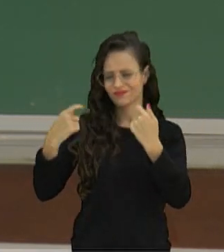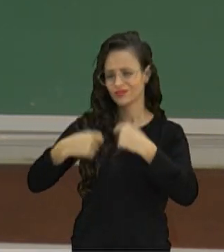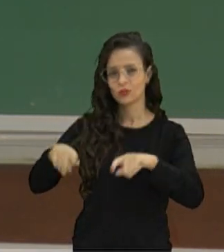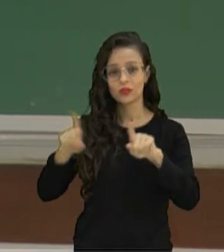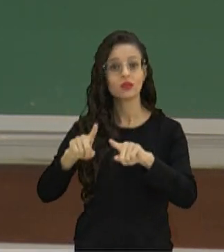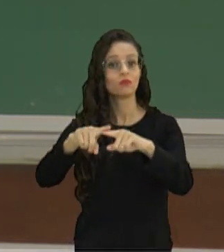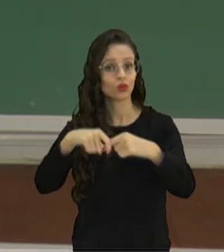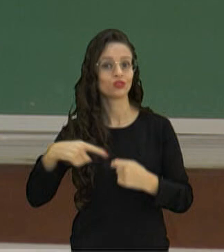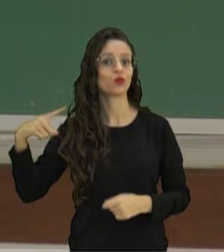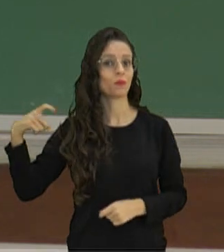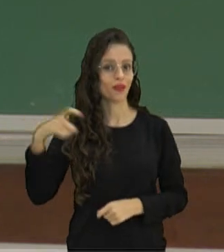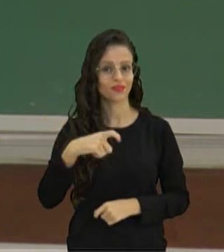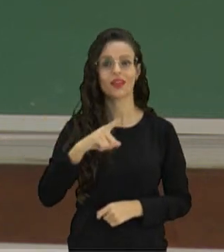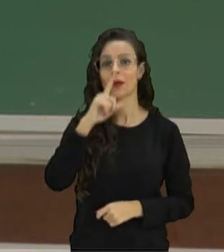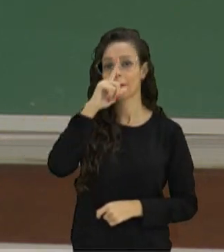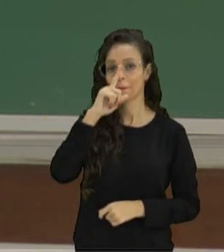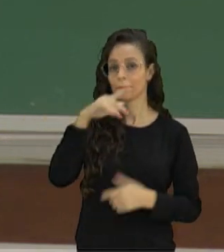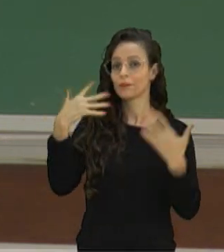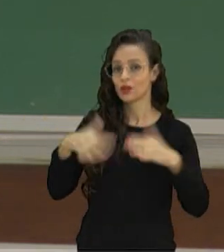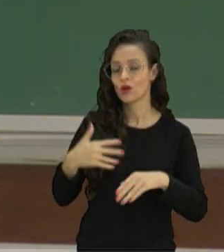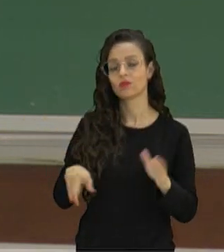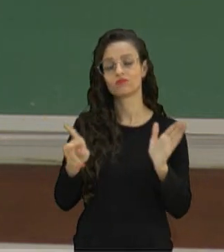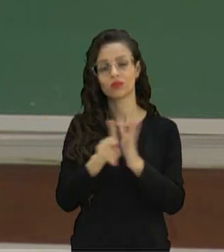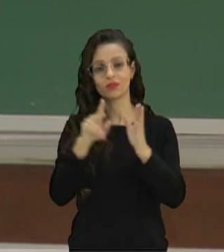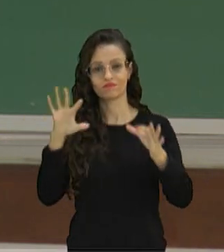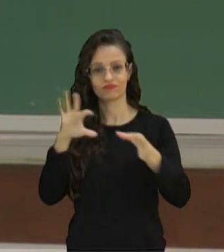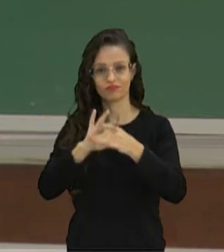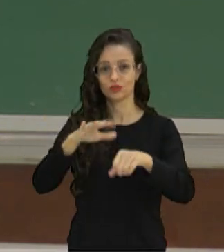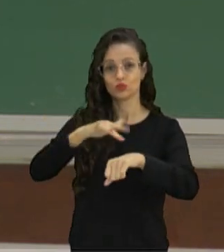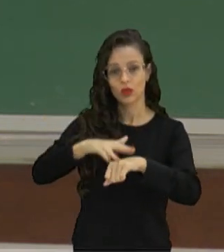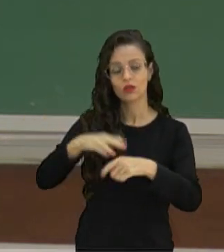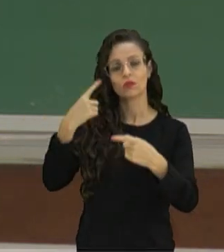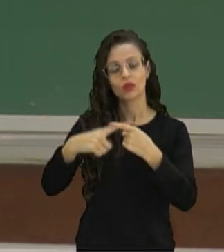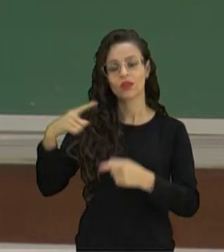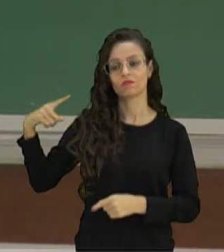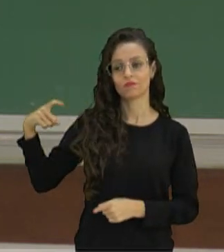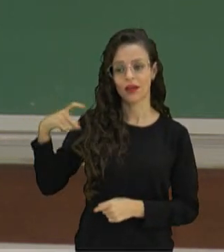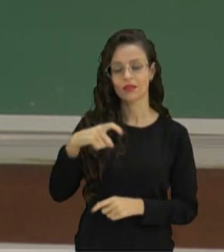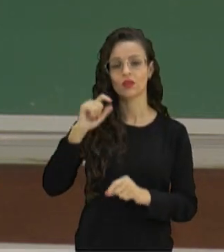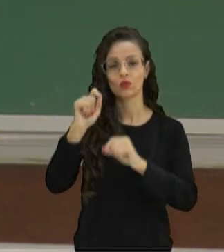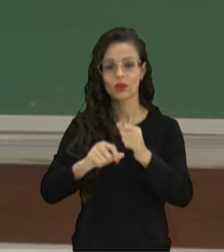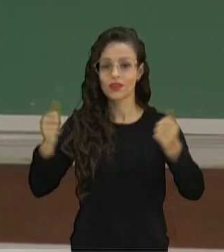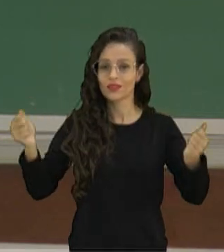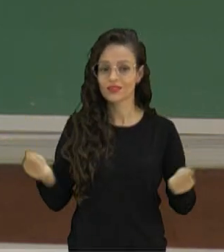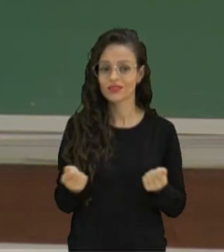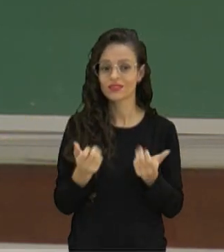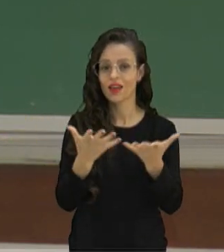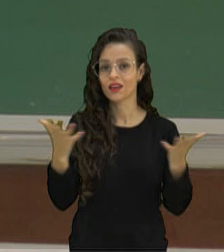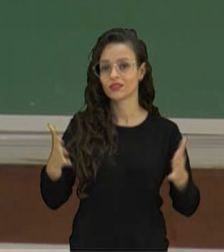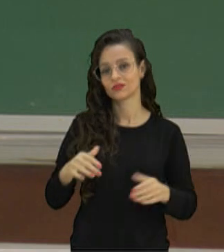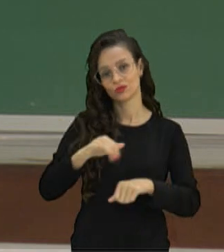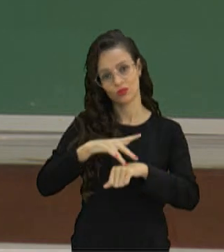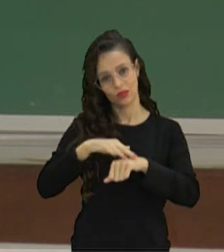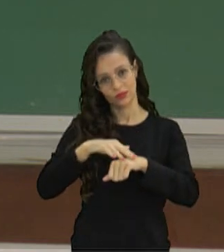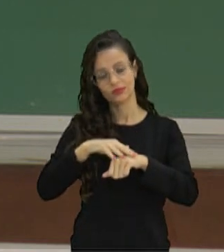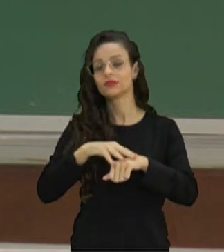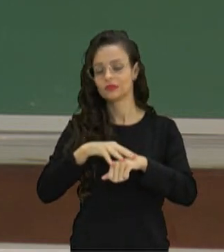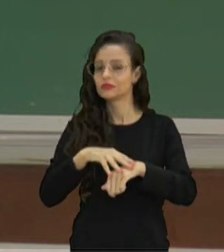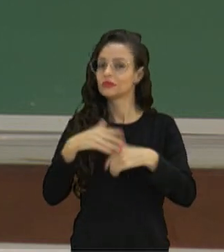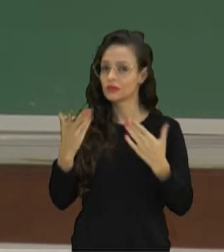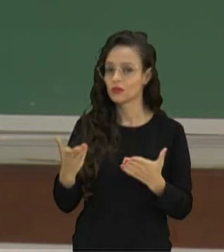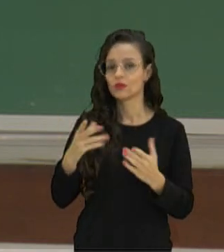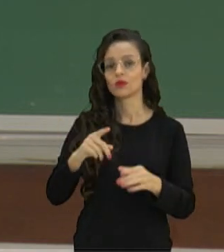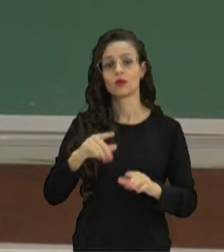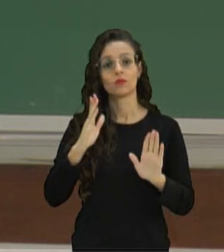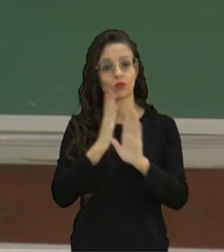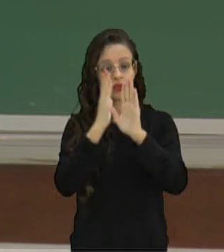tão perigosas quando elas são patogênicas. Bactérias patogênicas são aquelas que promovem doenças, né? Provocam doenças.